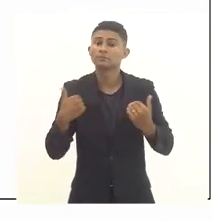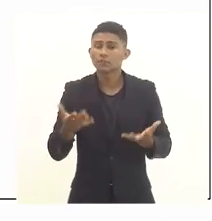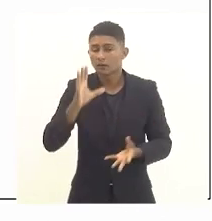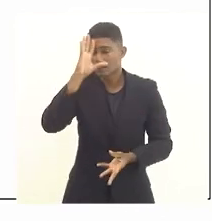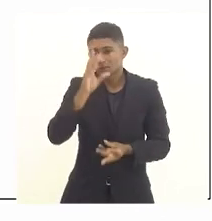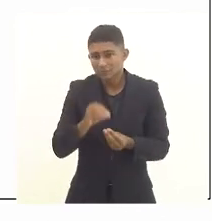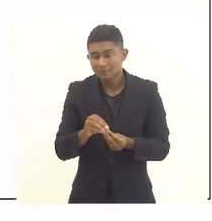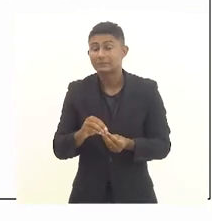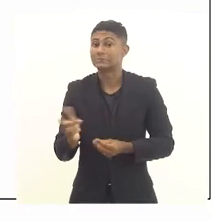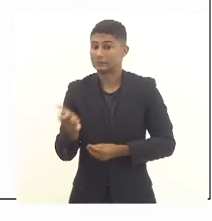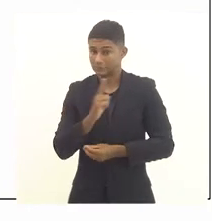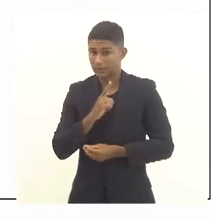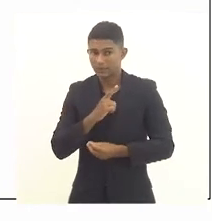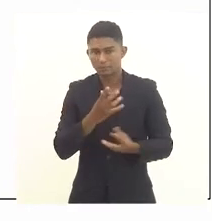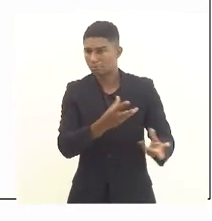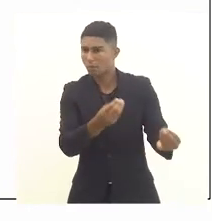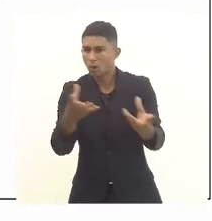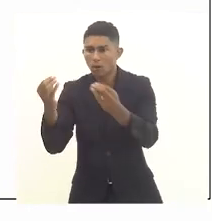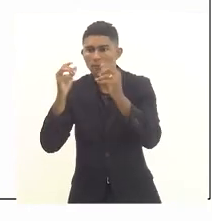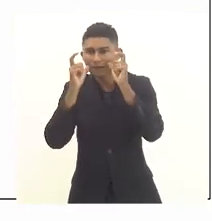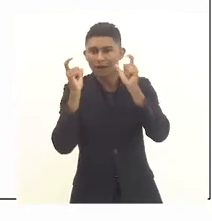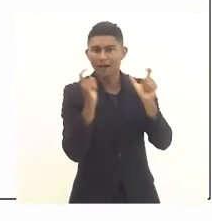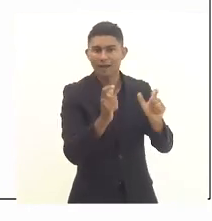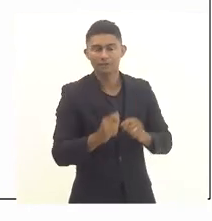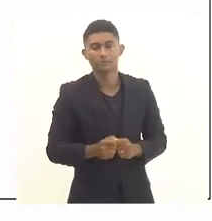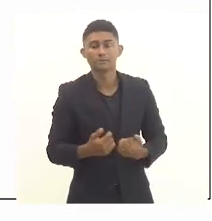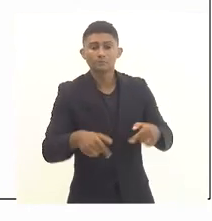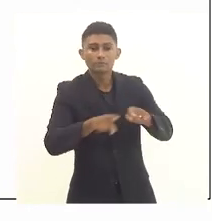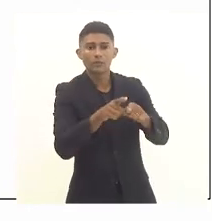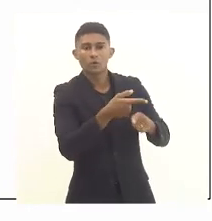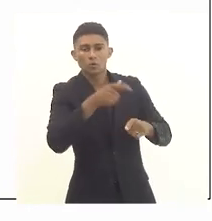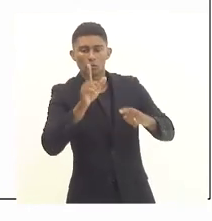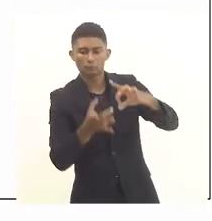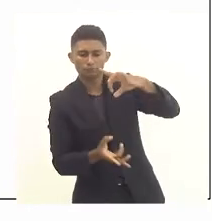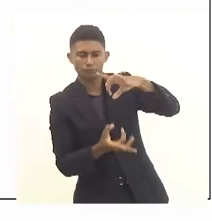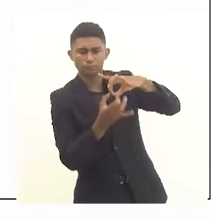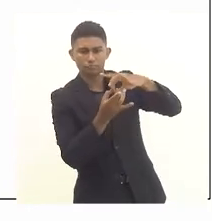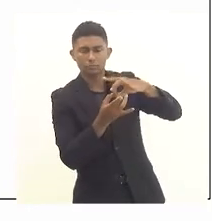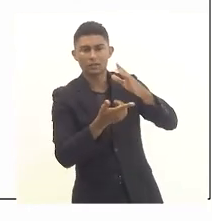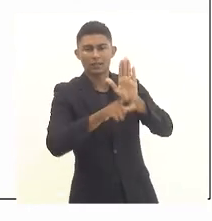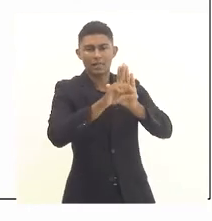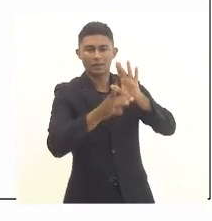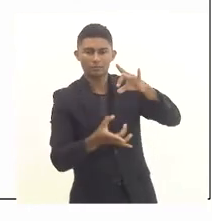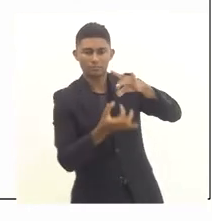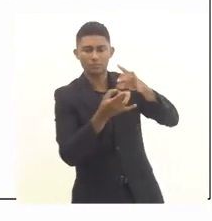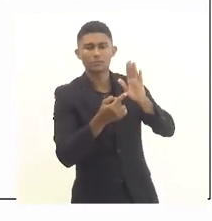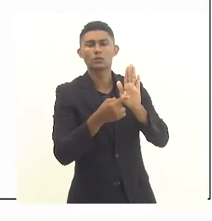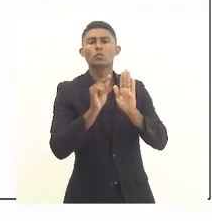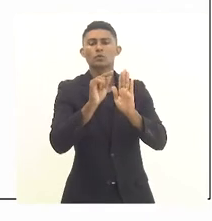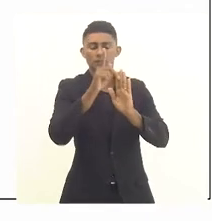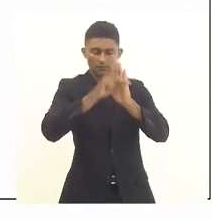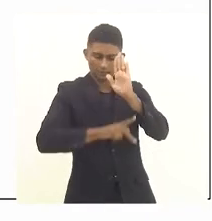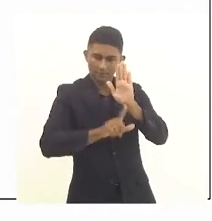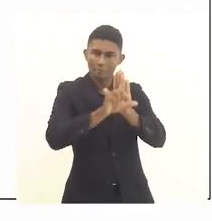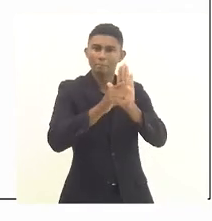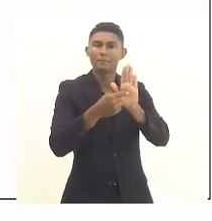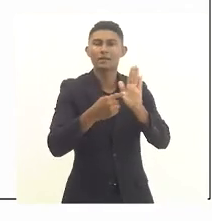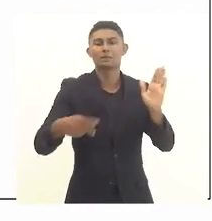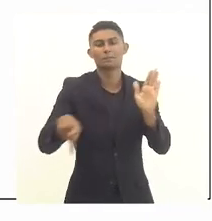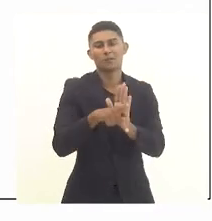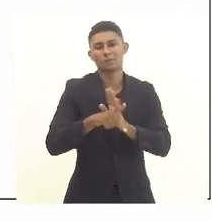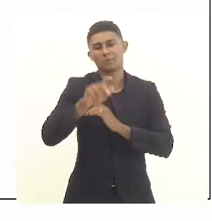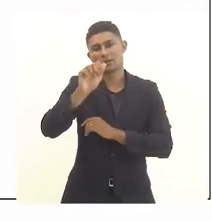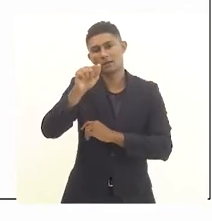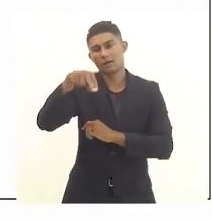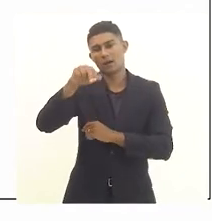como vou falar daqui a pouco. E o anexo a essa lei estadual é exatamente o projeto de lei padrão da Anatel, que